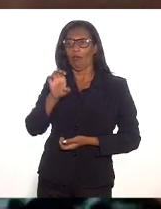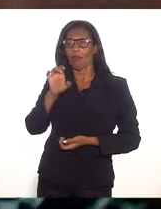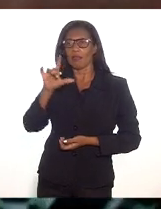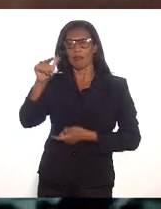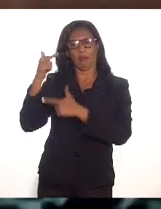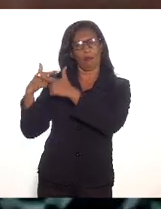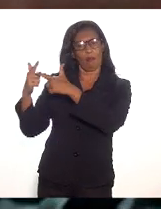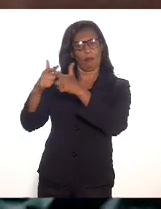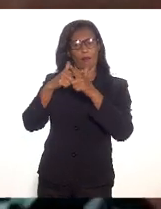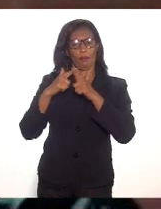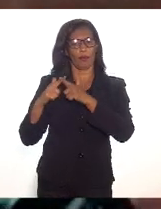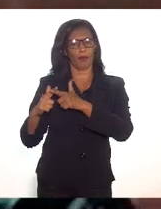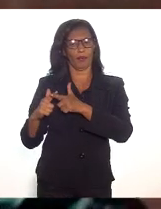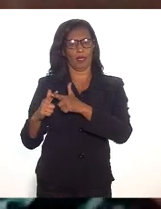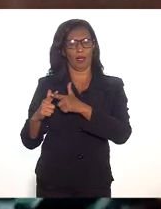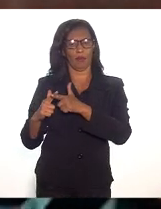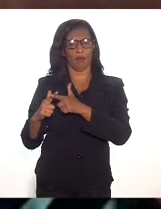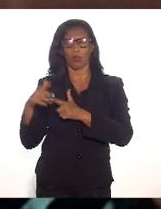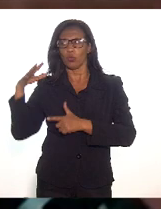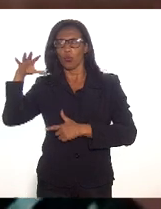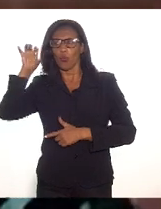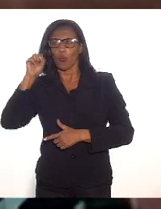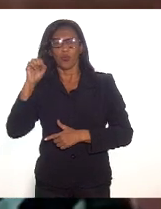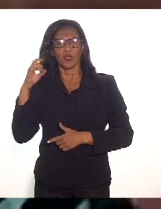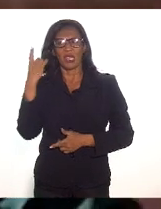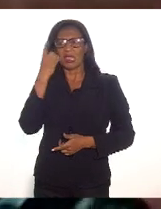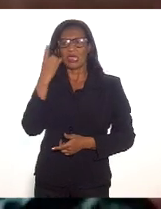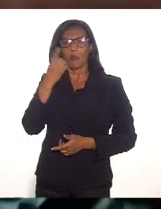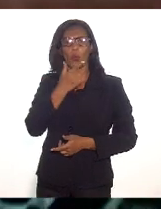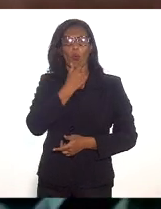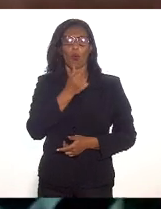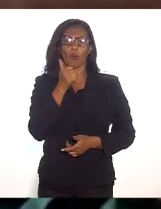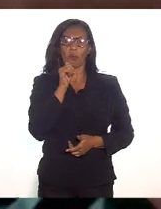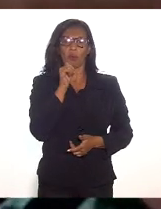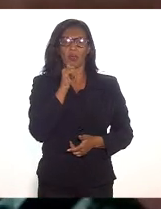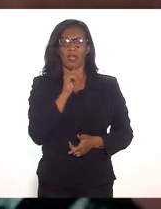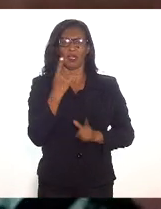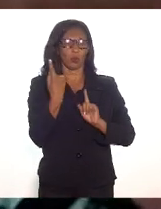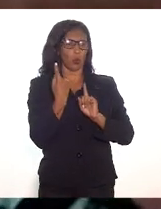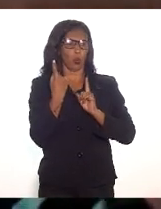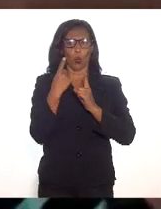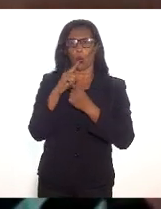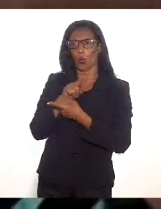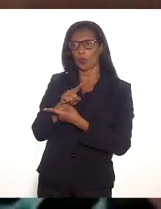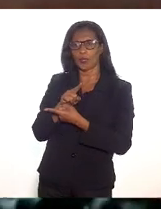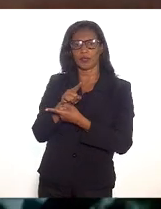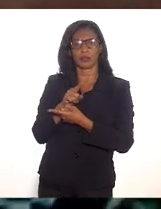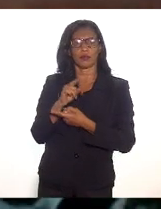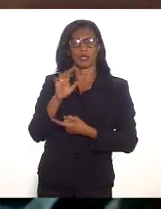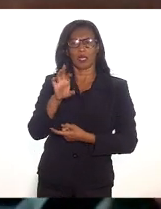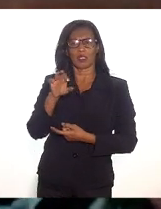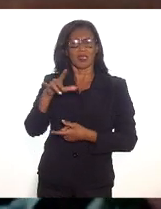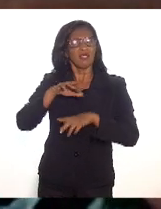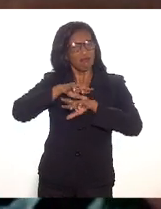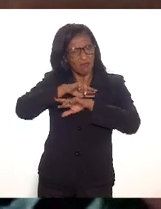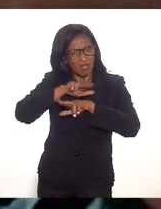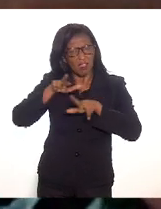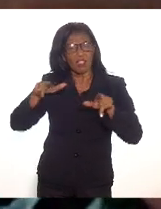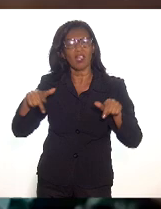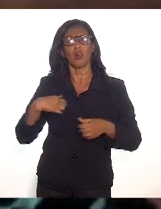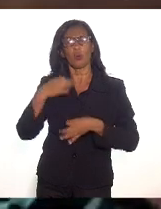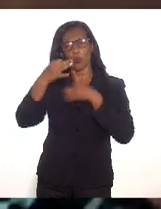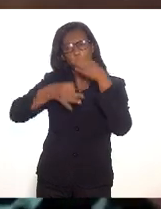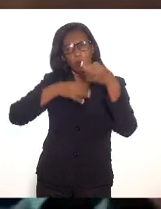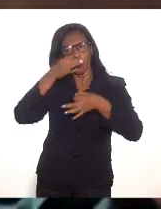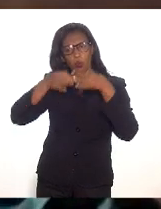Não ouvi de nenhum deputado e nenhuma deputada que não há contradições em relação à SEDAI. São muitas as contradições.